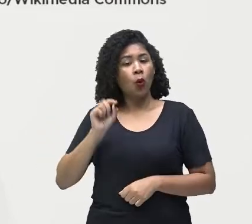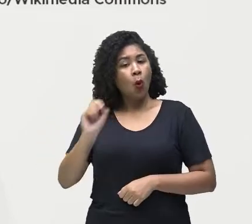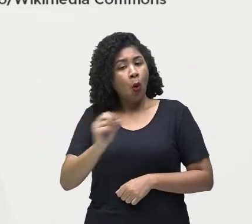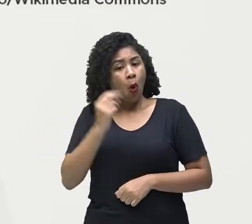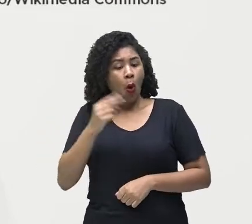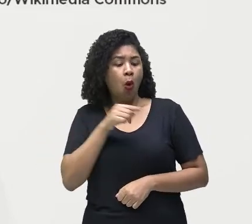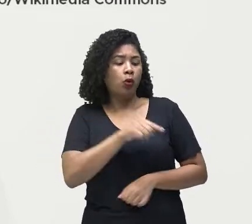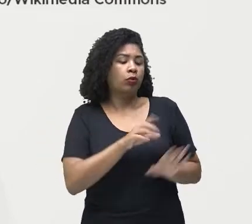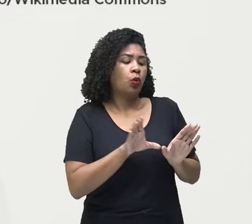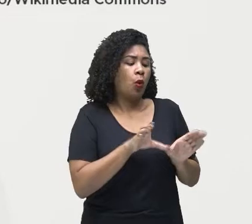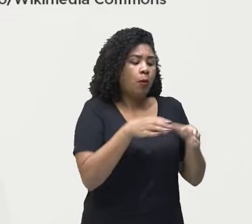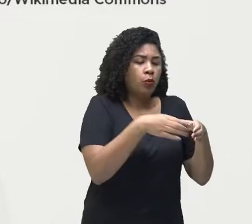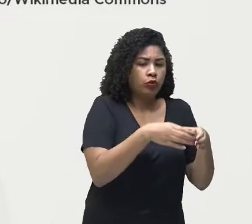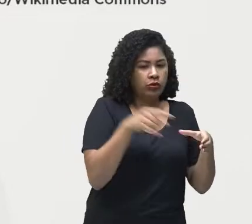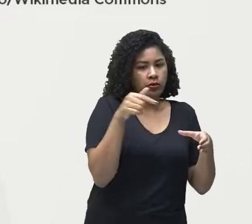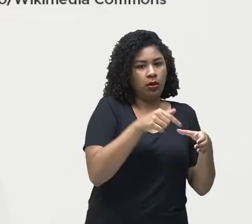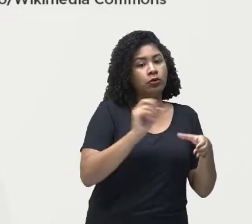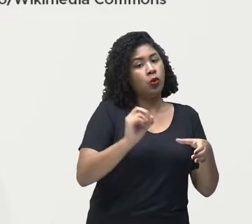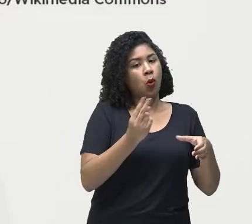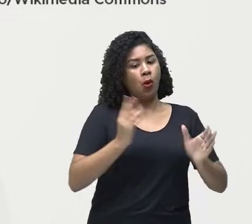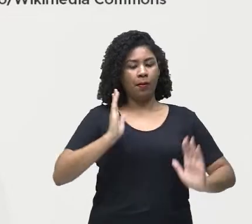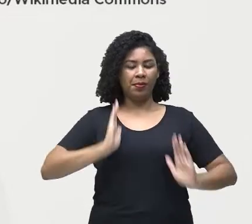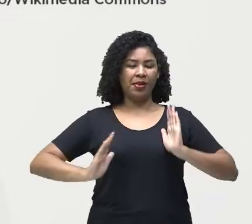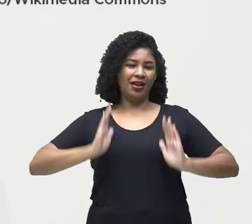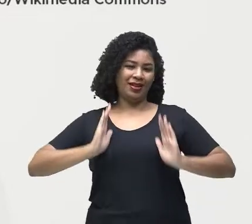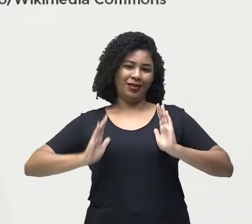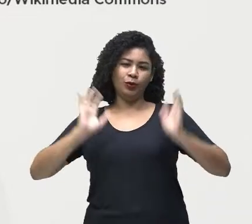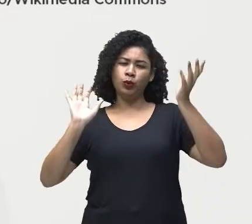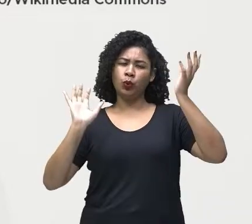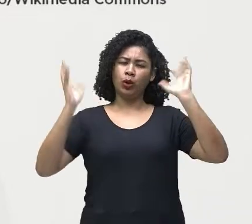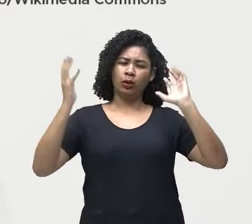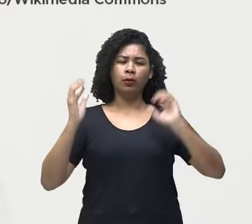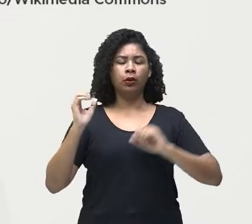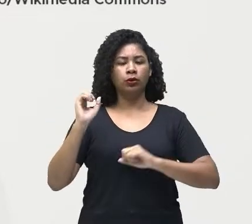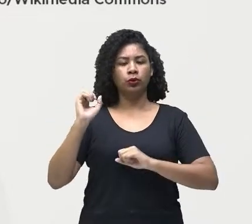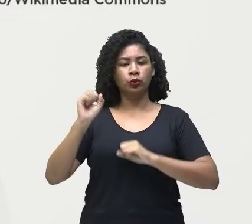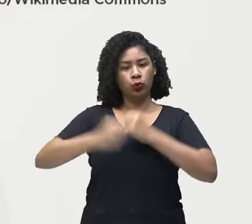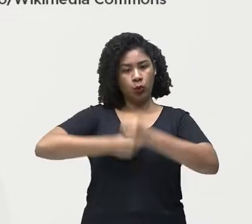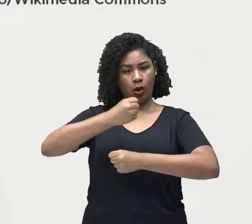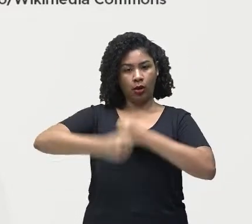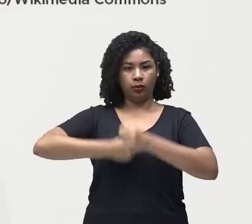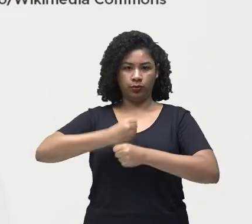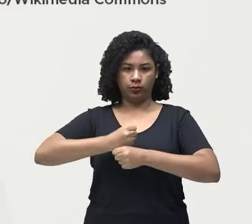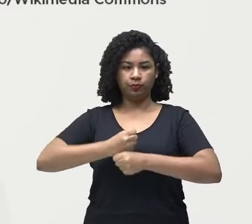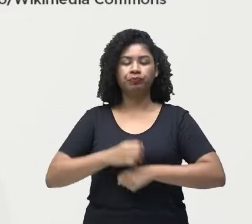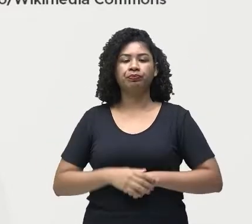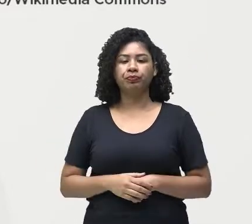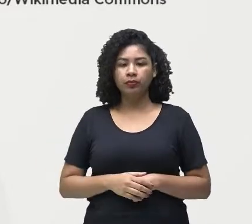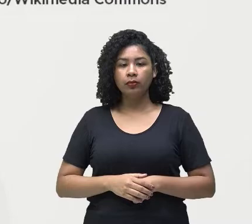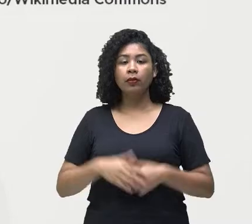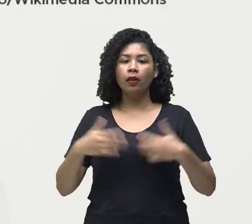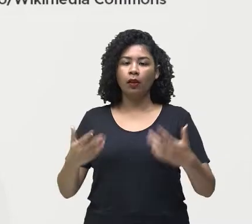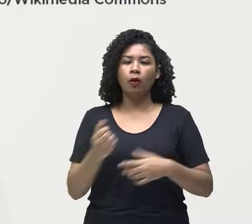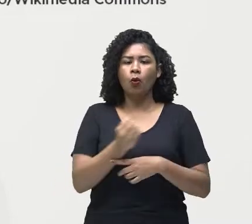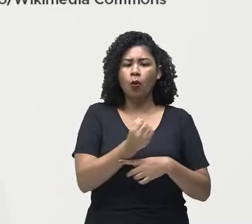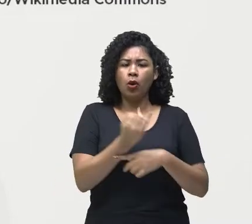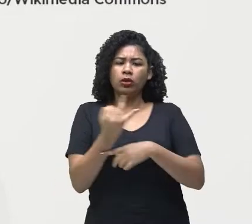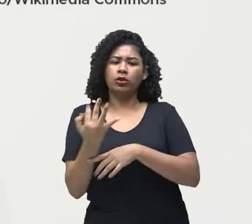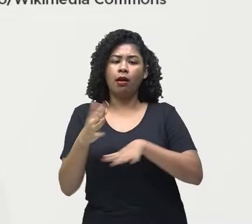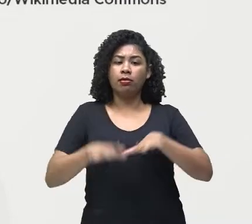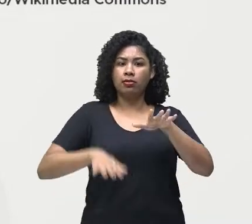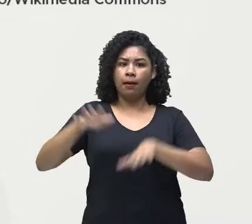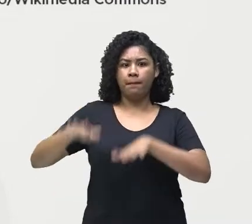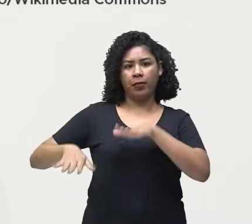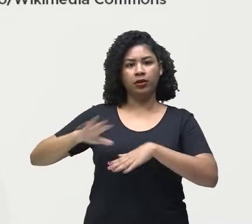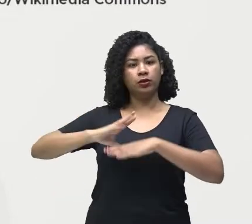ou estação do ano. O número de casos pode variar de acordo com o agente que causa